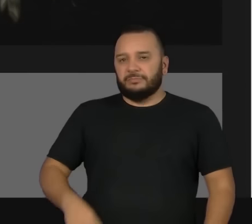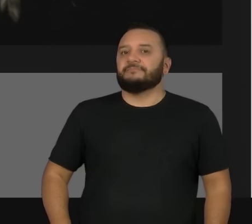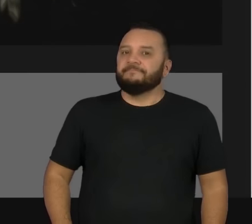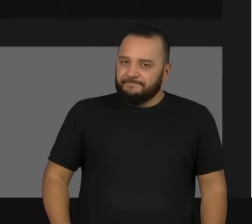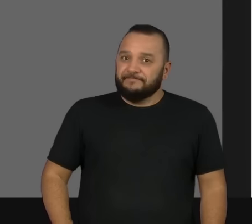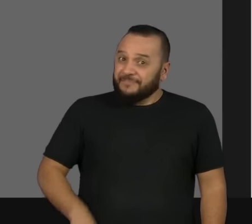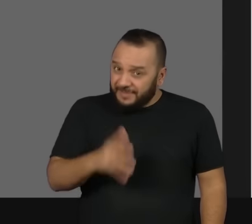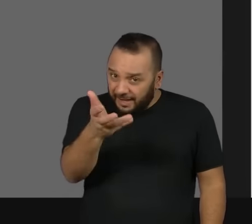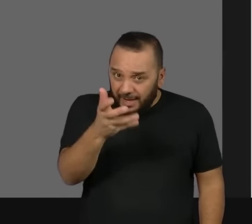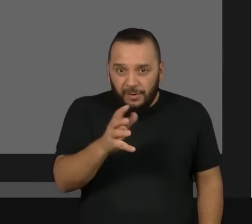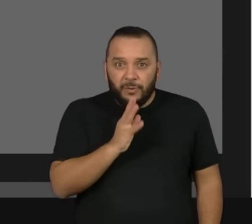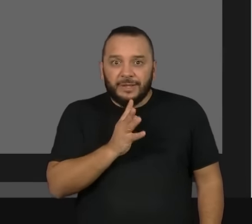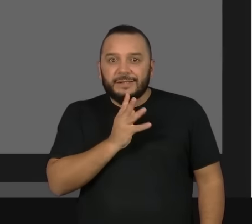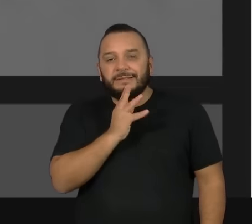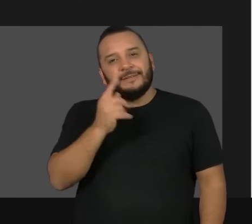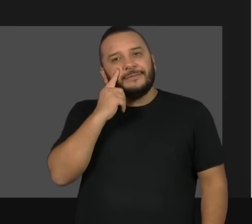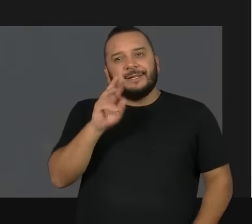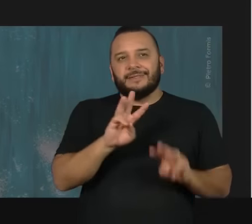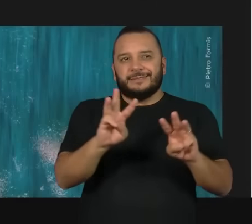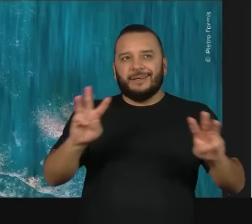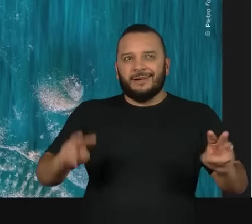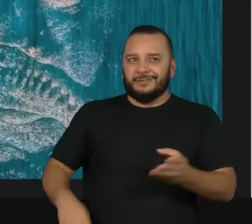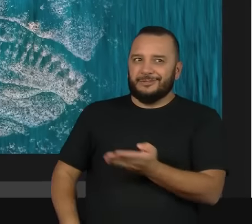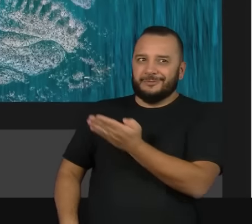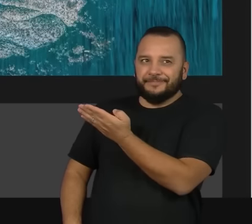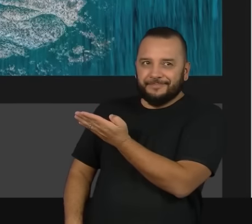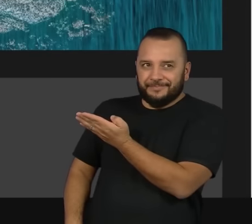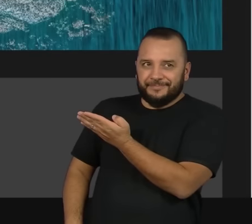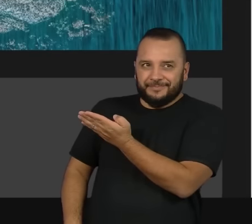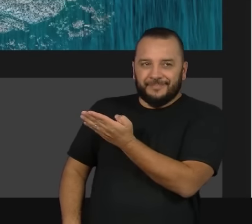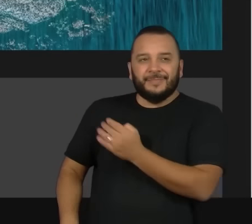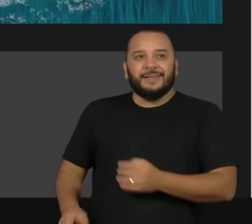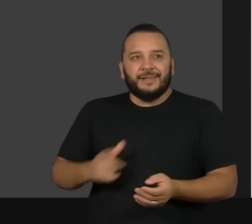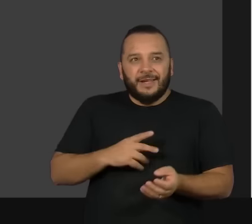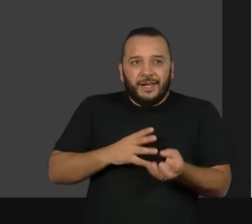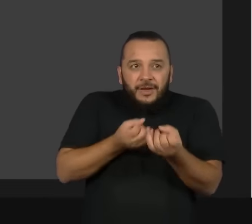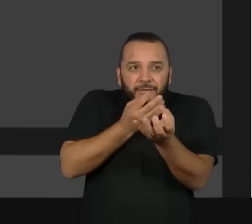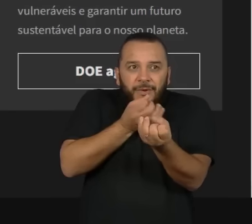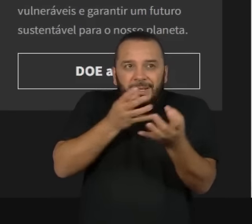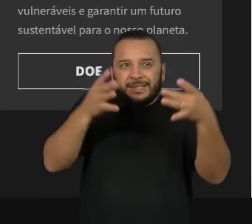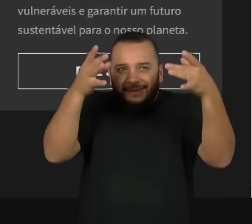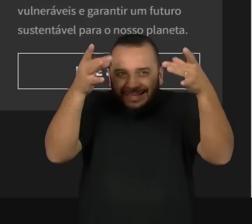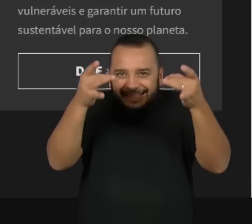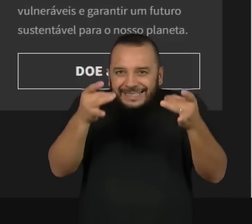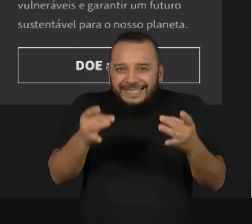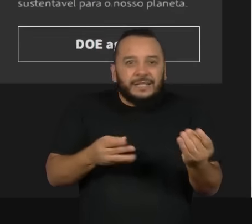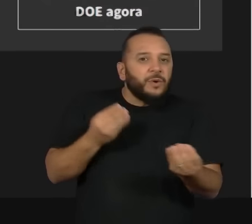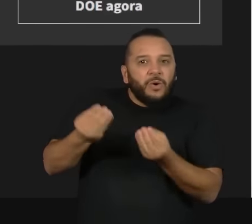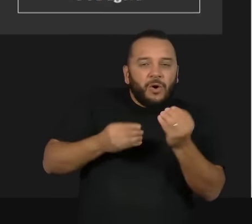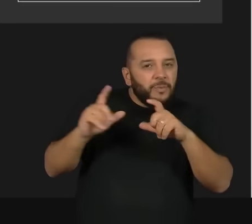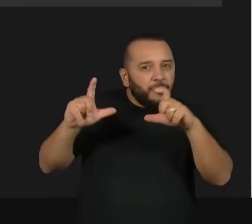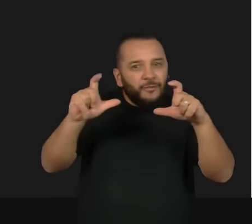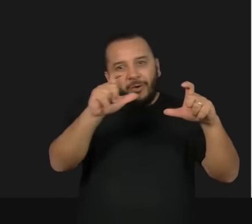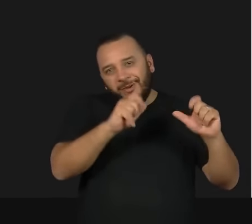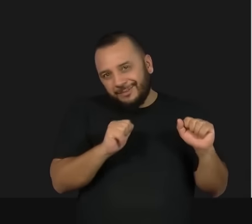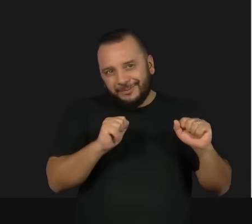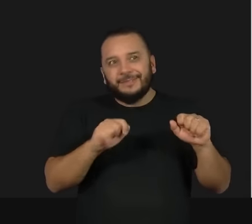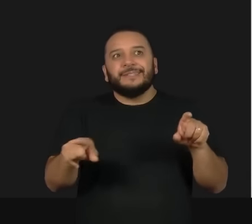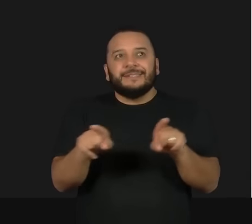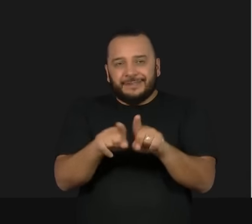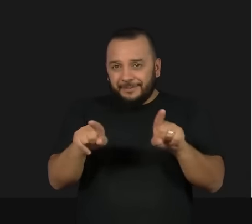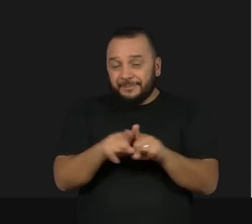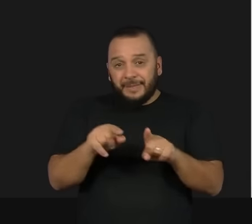Vale visitar o site do concurso, que traz informações detalhadas sobre as fotografias e os fotógrafos, além de